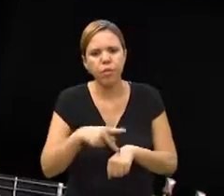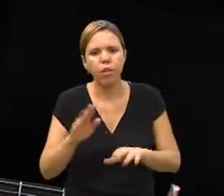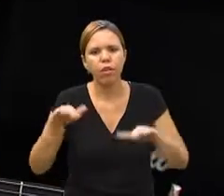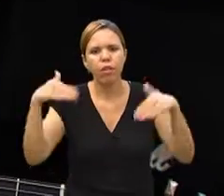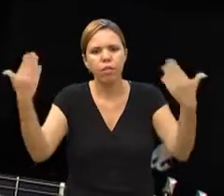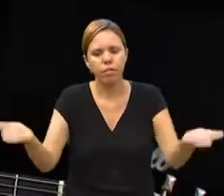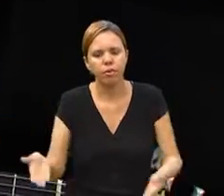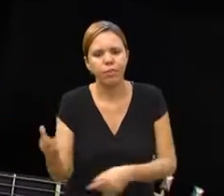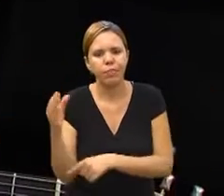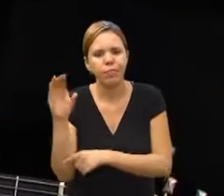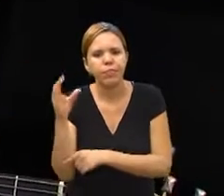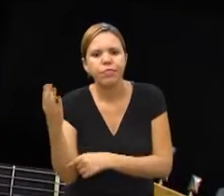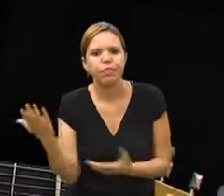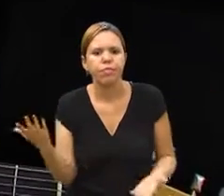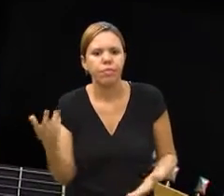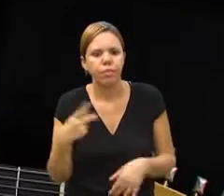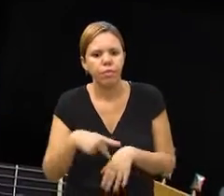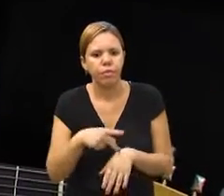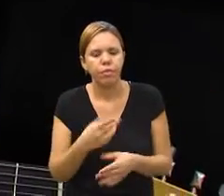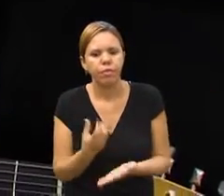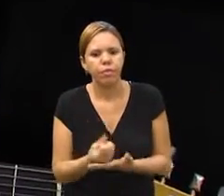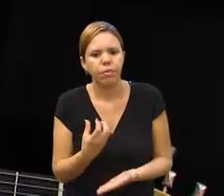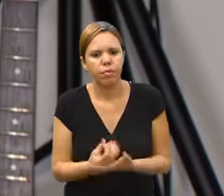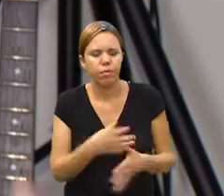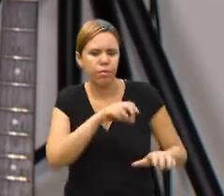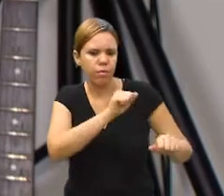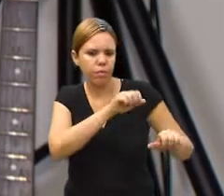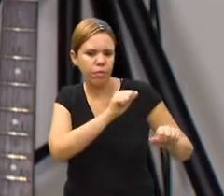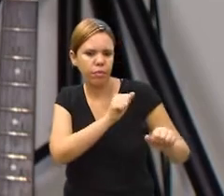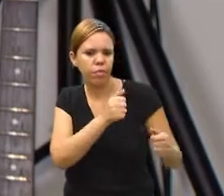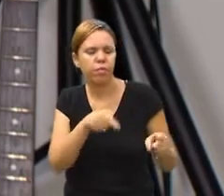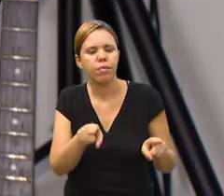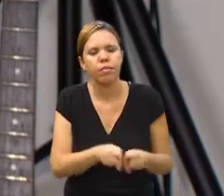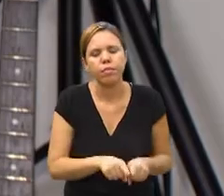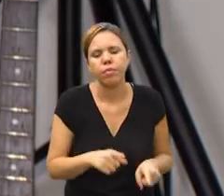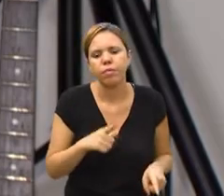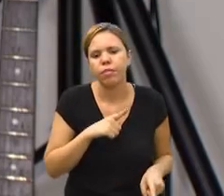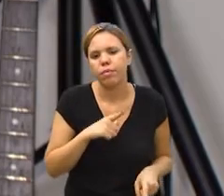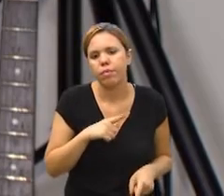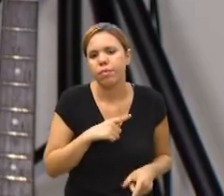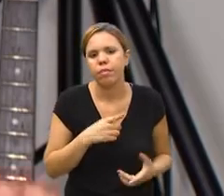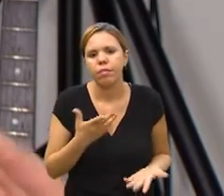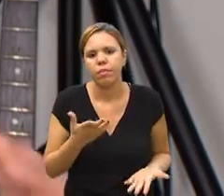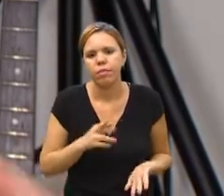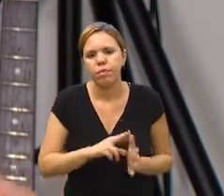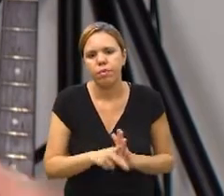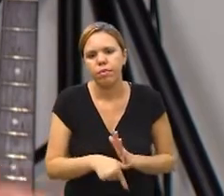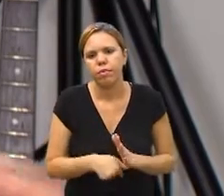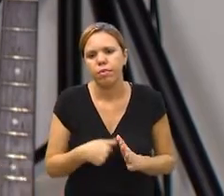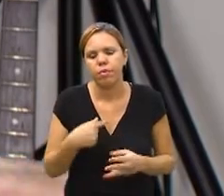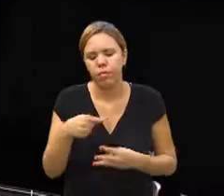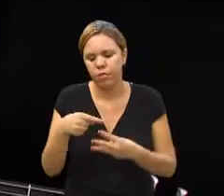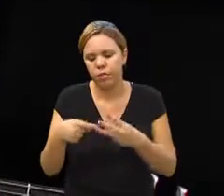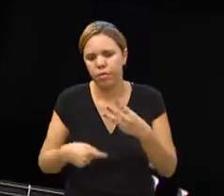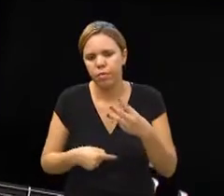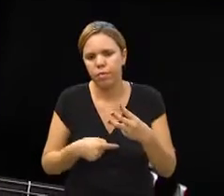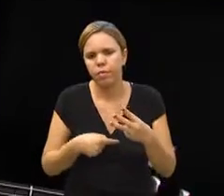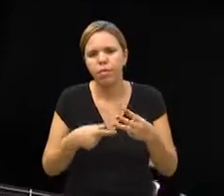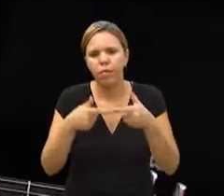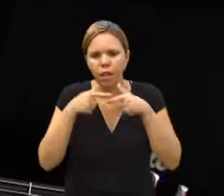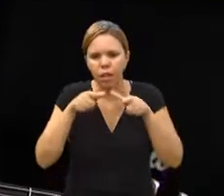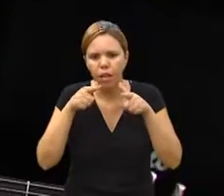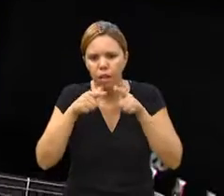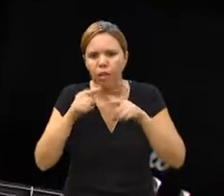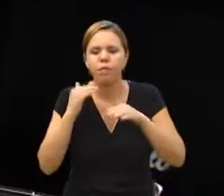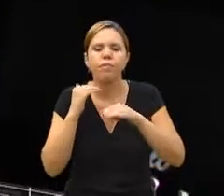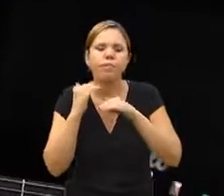foi a Colômbia. Então e eu fui alfabetizado em espanhol. Que então também eu tenho... Latino, já é... Mas os meus 3 idiomas são equivalentes, assim,